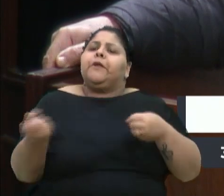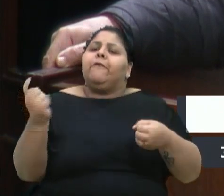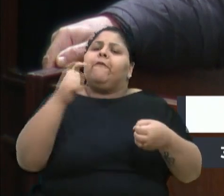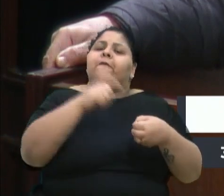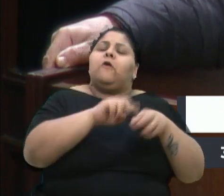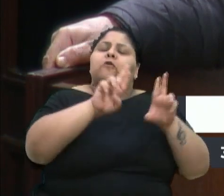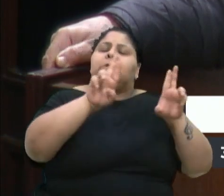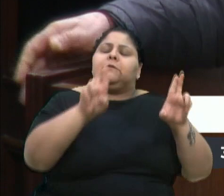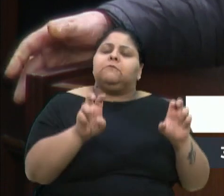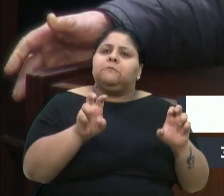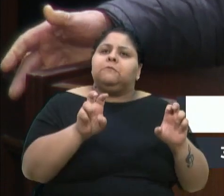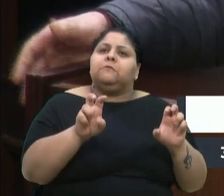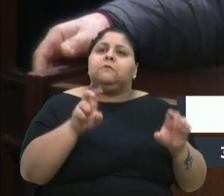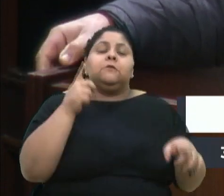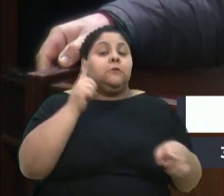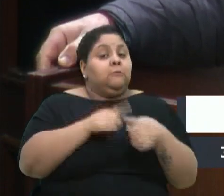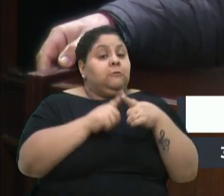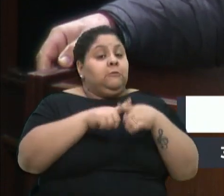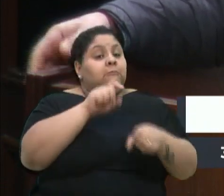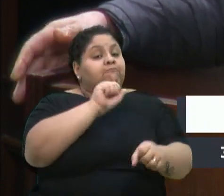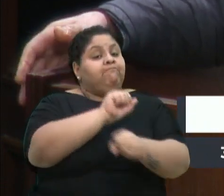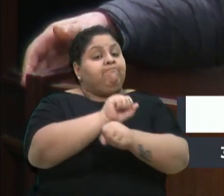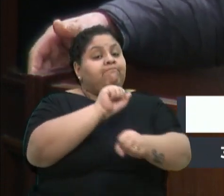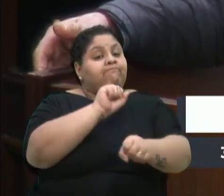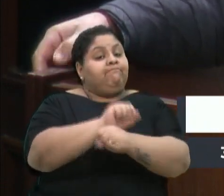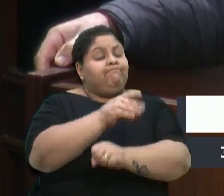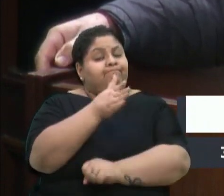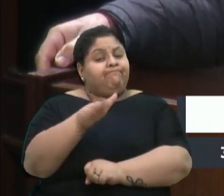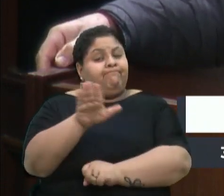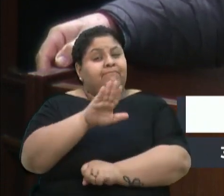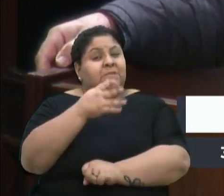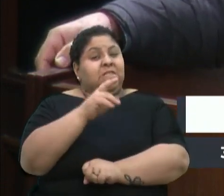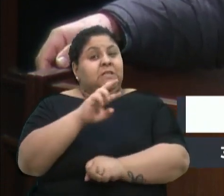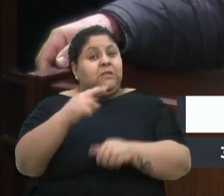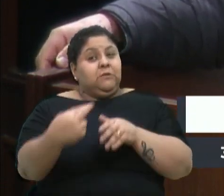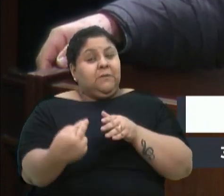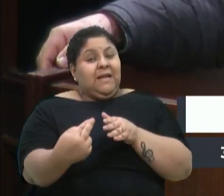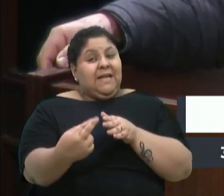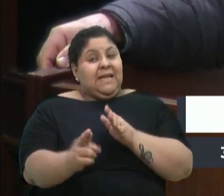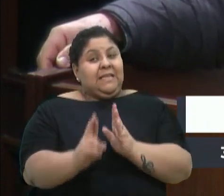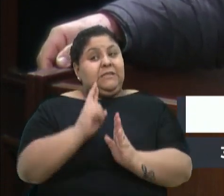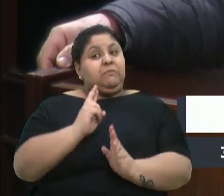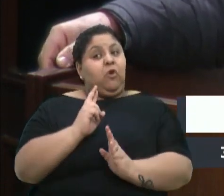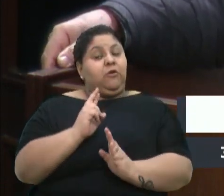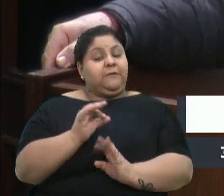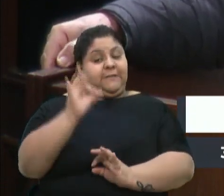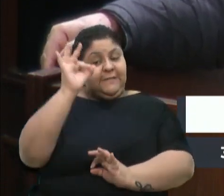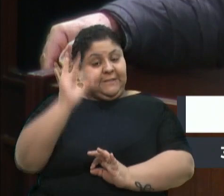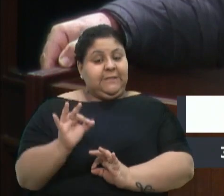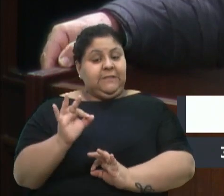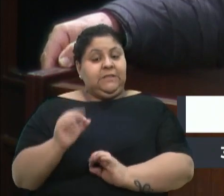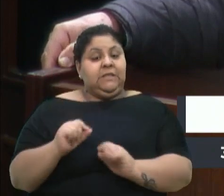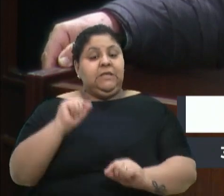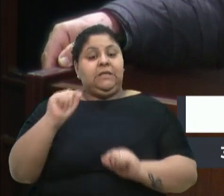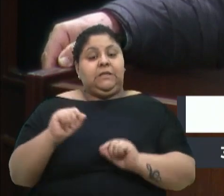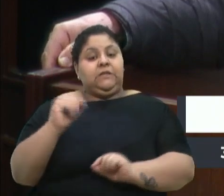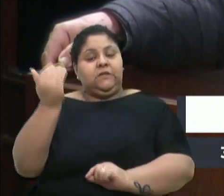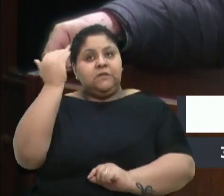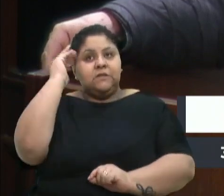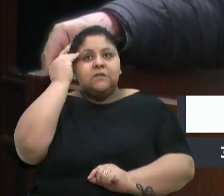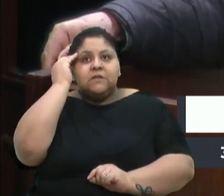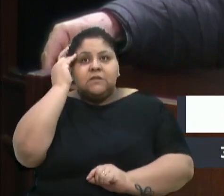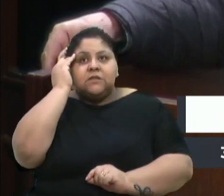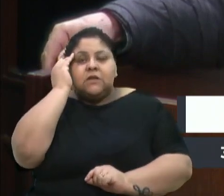novamente? Porque estava esperando talvez uma resposta de que realmente quem sabe o que é